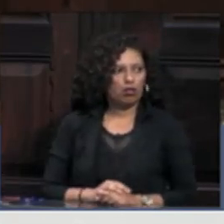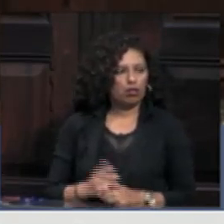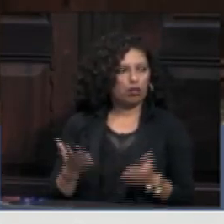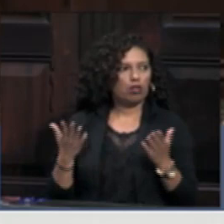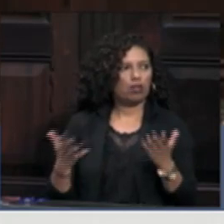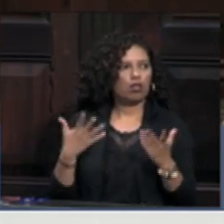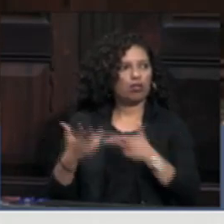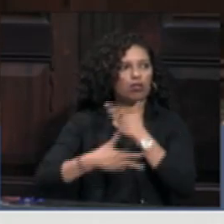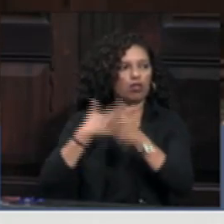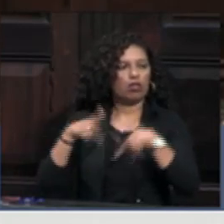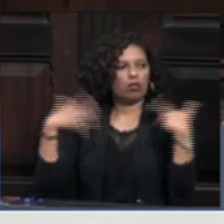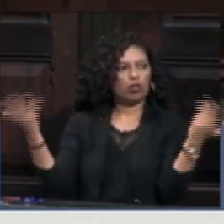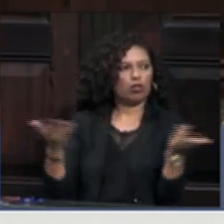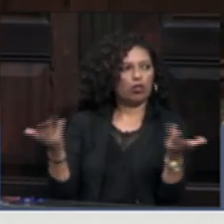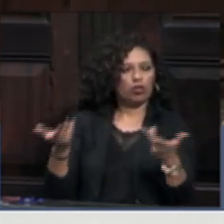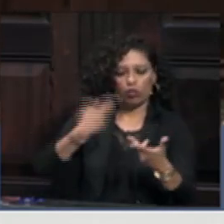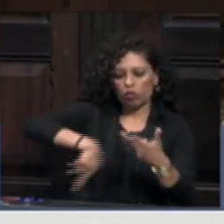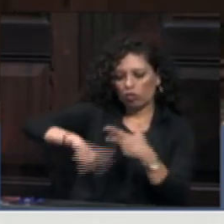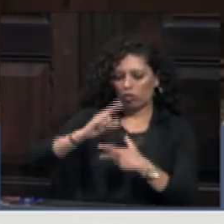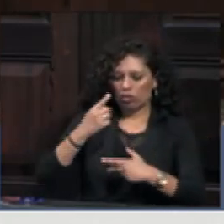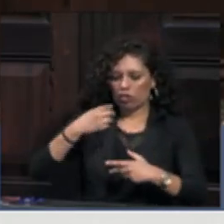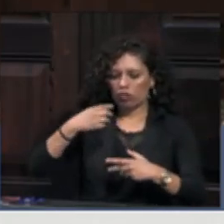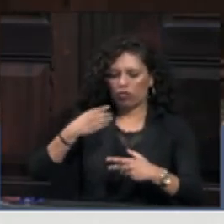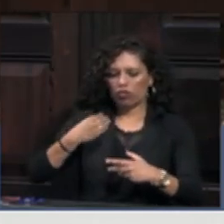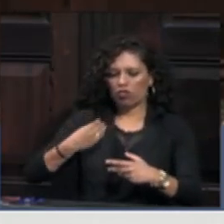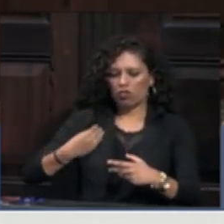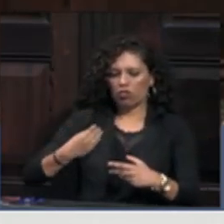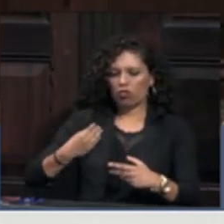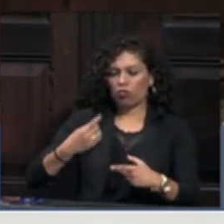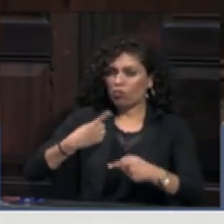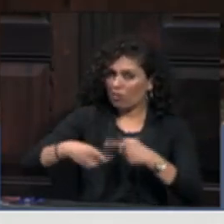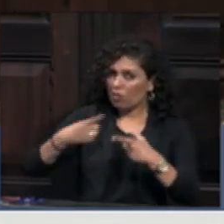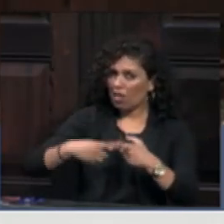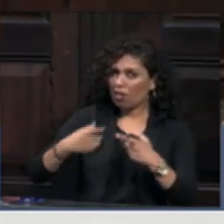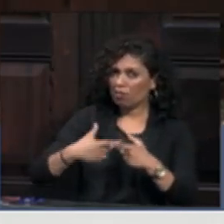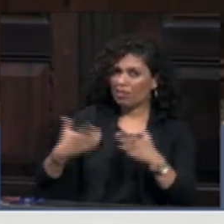vivendo um impasse.